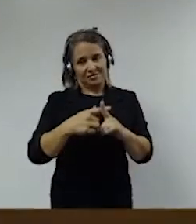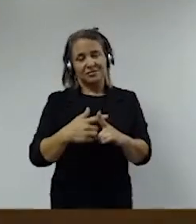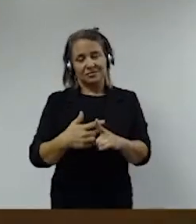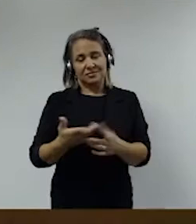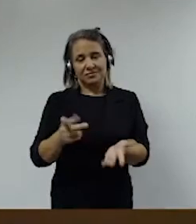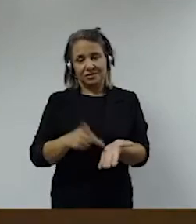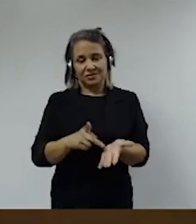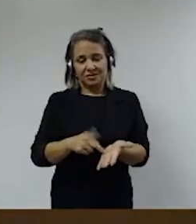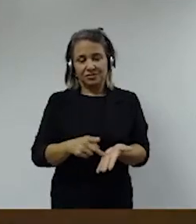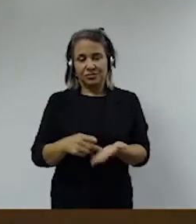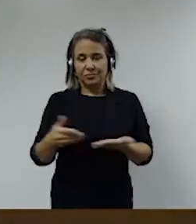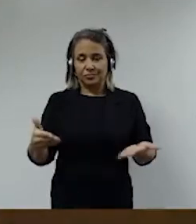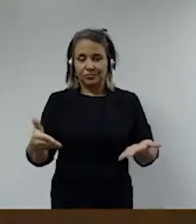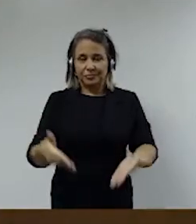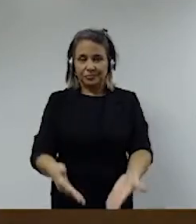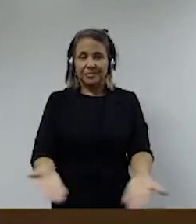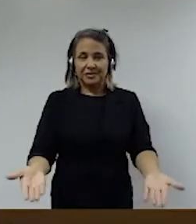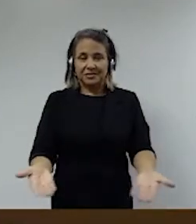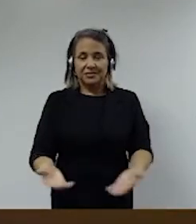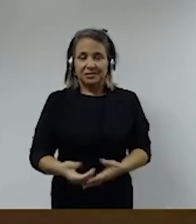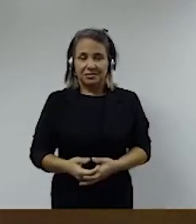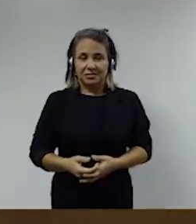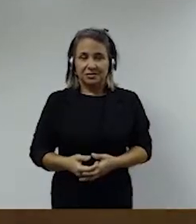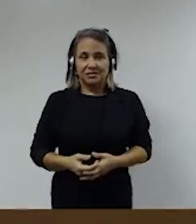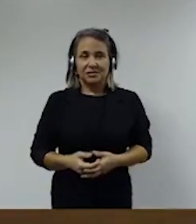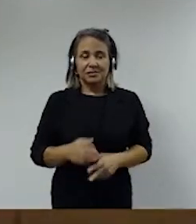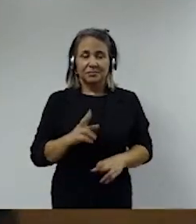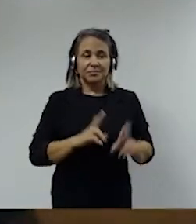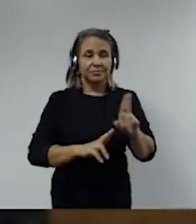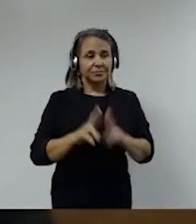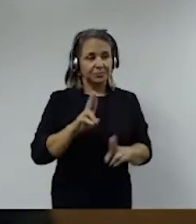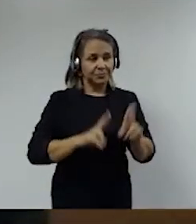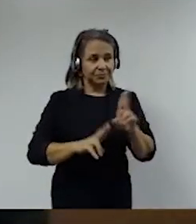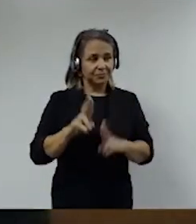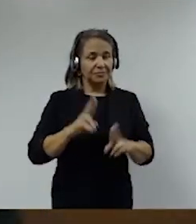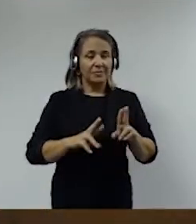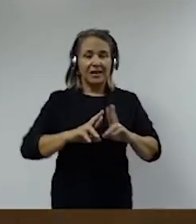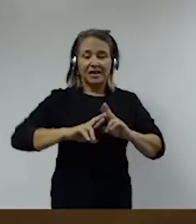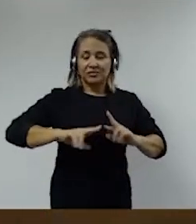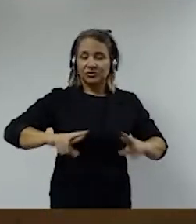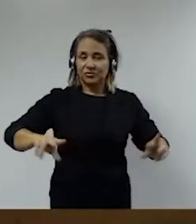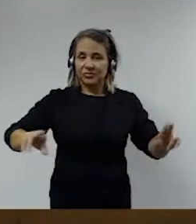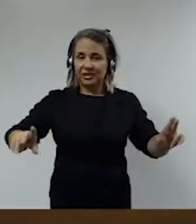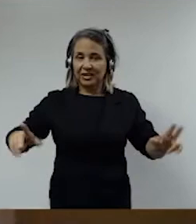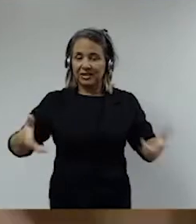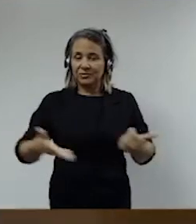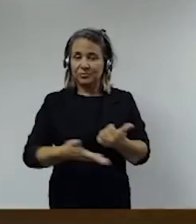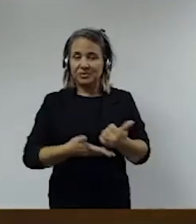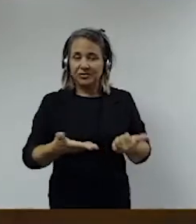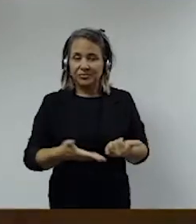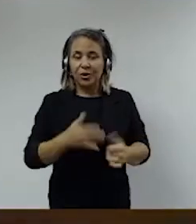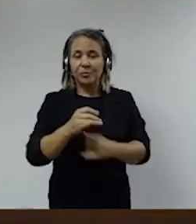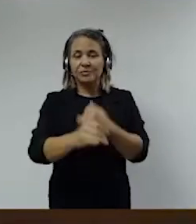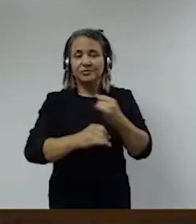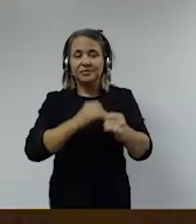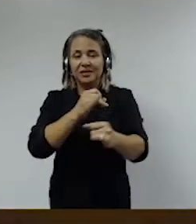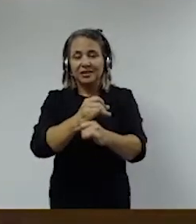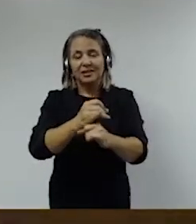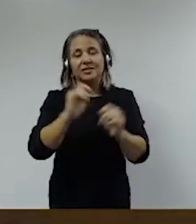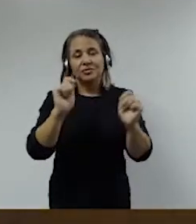com a presença do uso de várias plataformas que propiciam